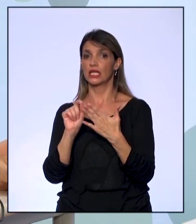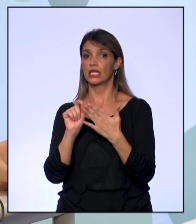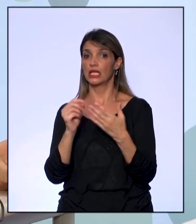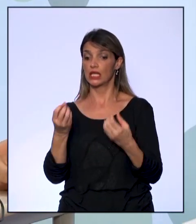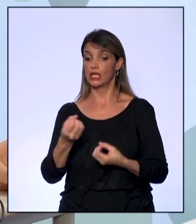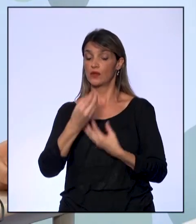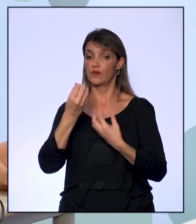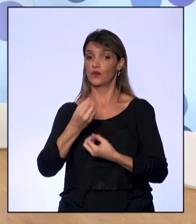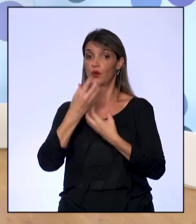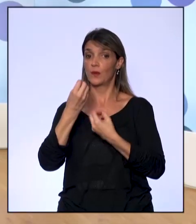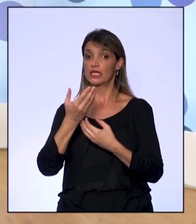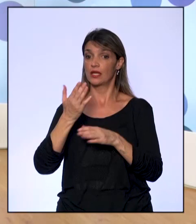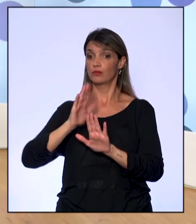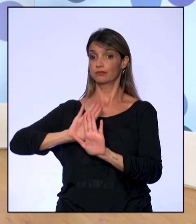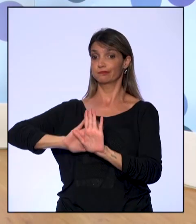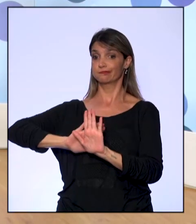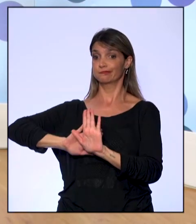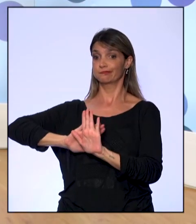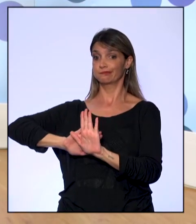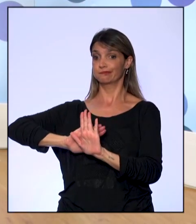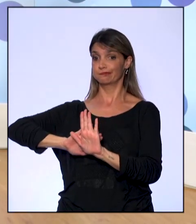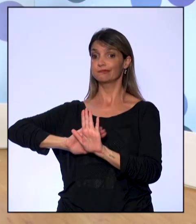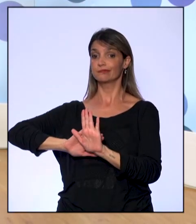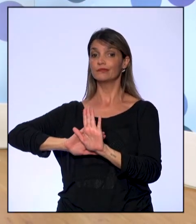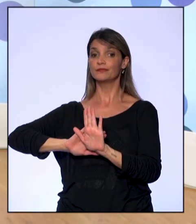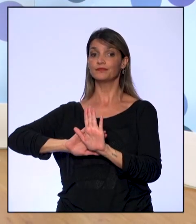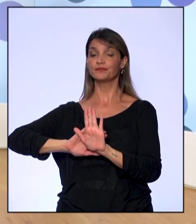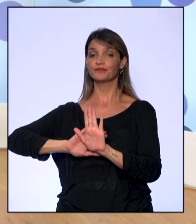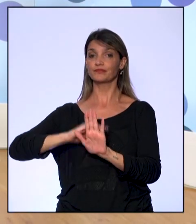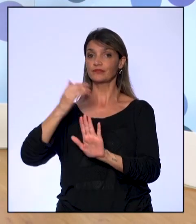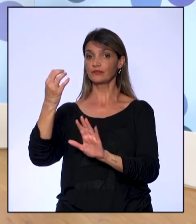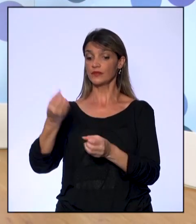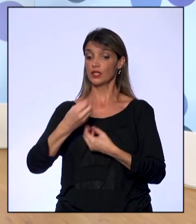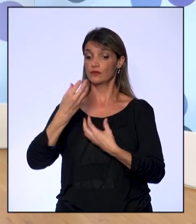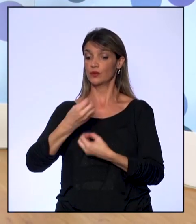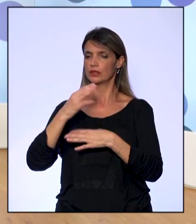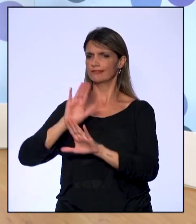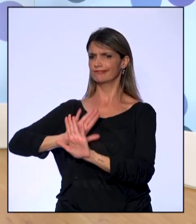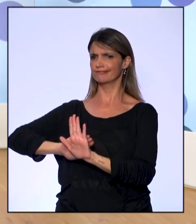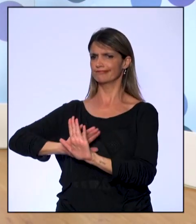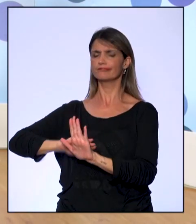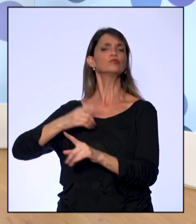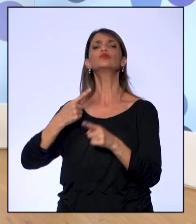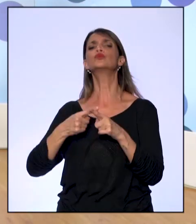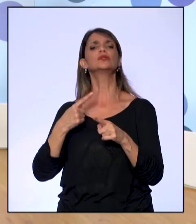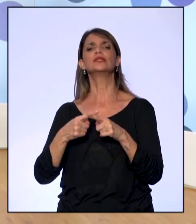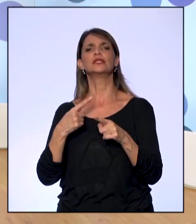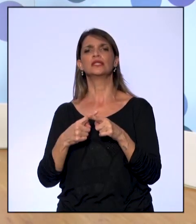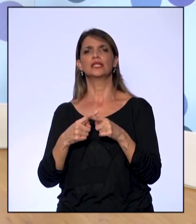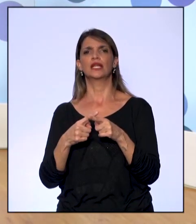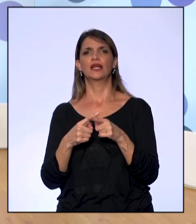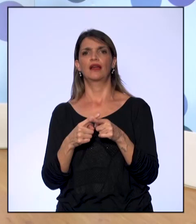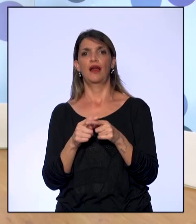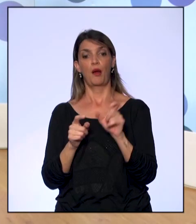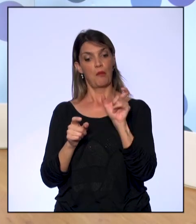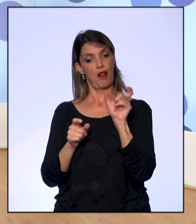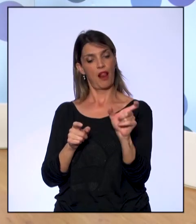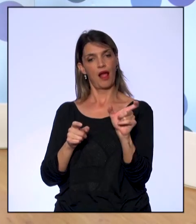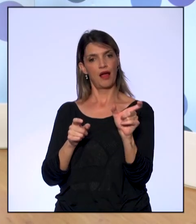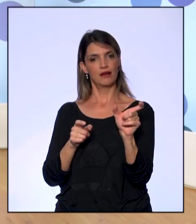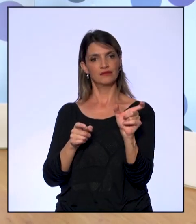essa palavra também interesse la pubblicità né um significado implícito por quê porque no literal